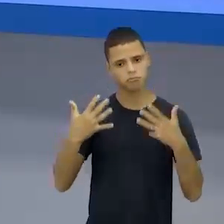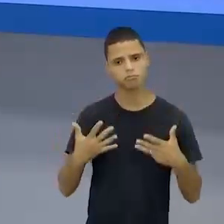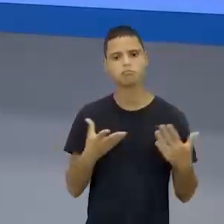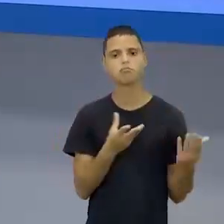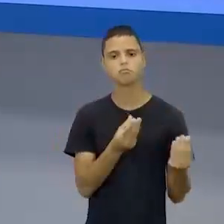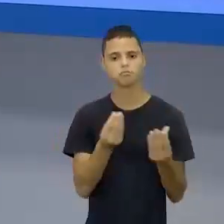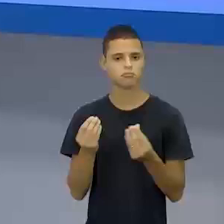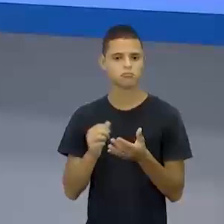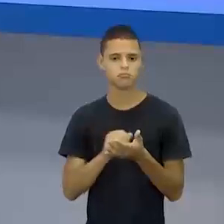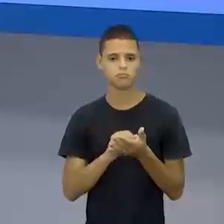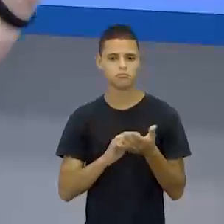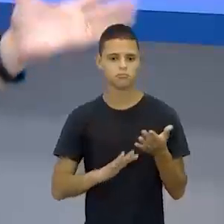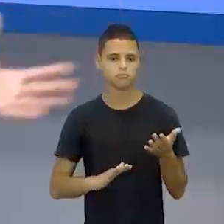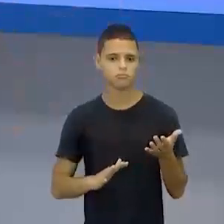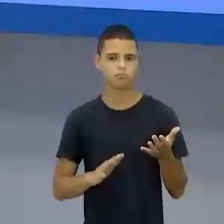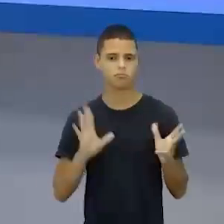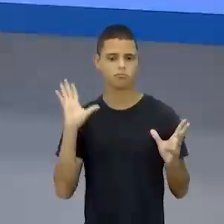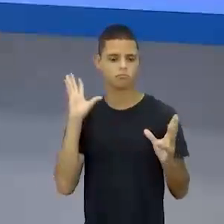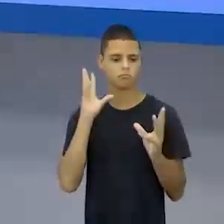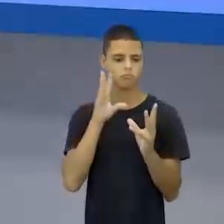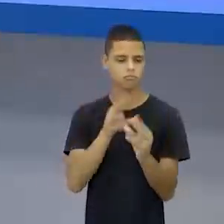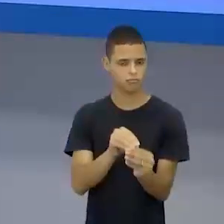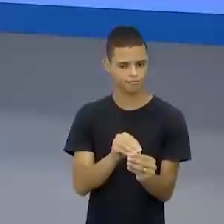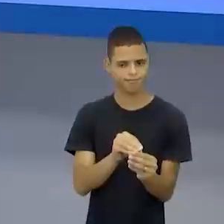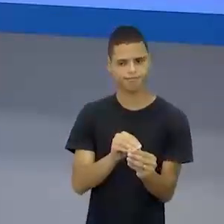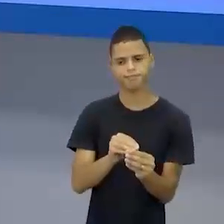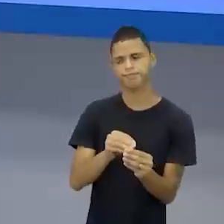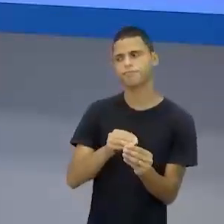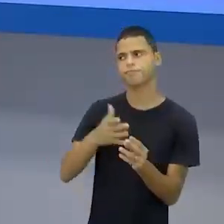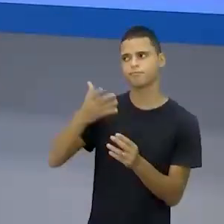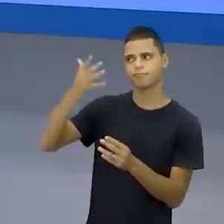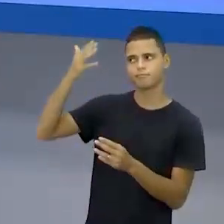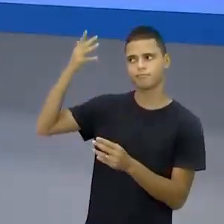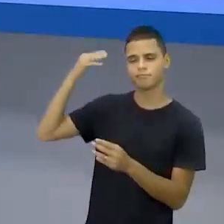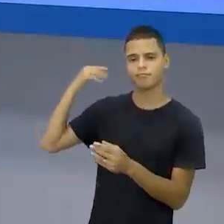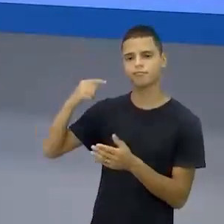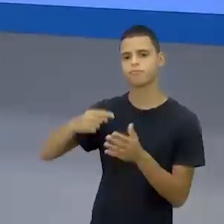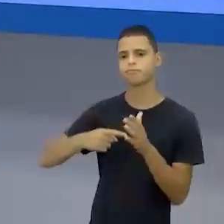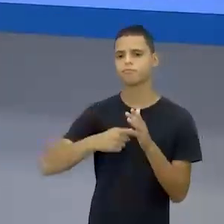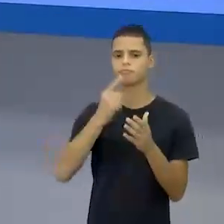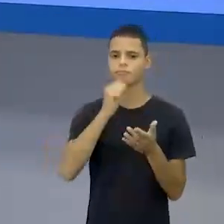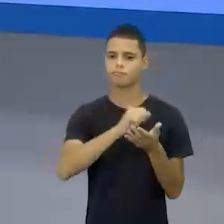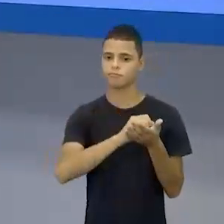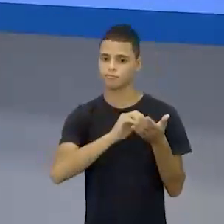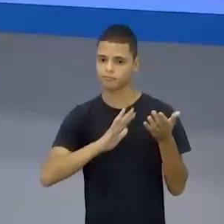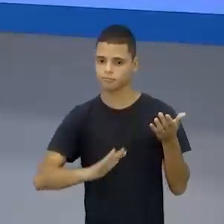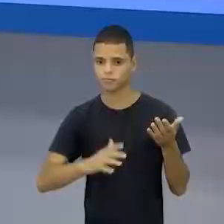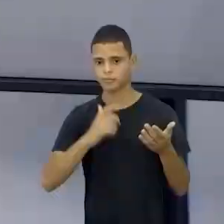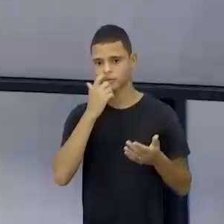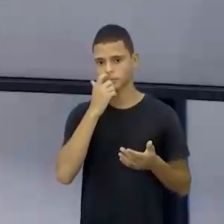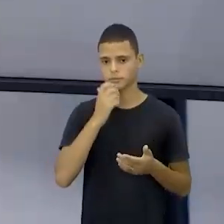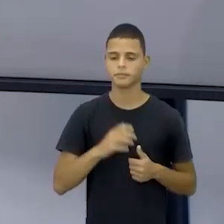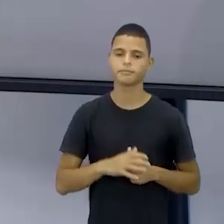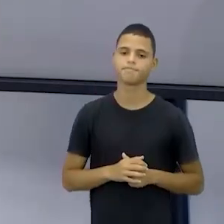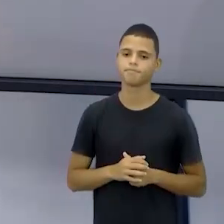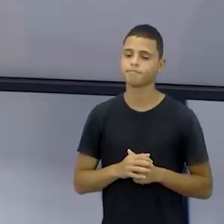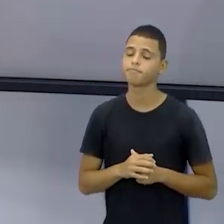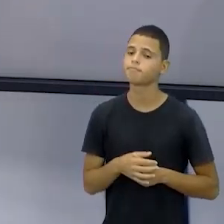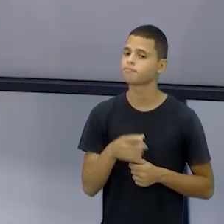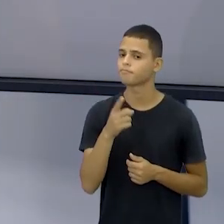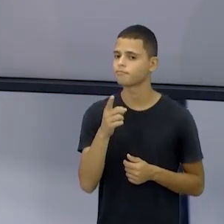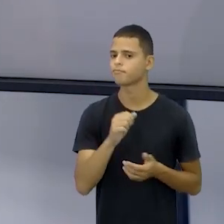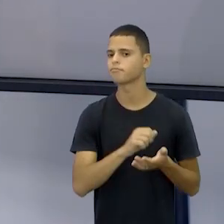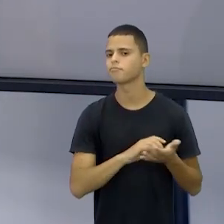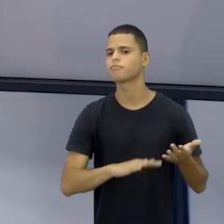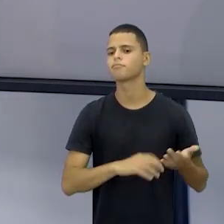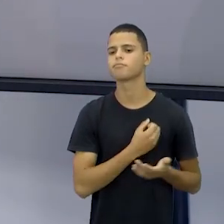nessas atividades. Vamos só dar uma retomada em tudo que a gente falou desde a primeira atividade, só para eles saberem que eles vão começar a atividade 1 na próxima aula. Exatamente. O que vai ser mesmo a atividade